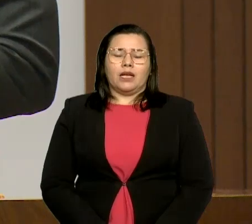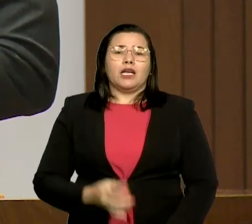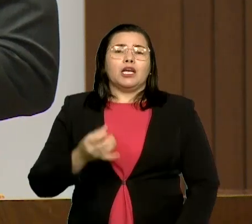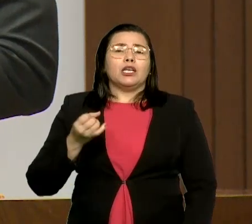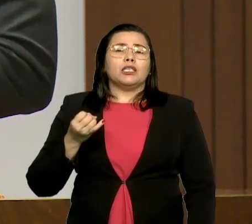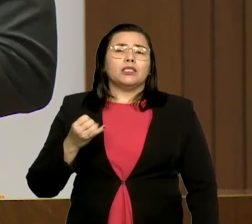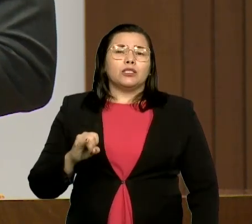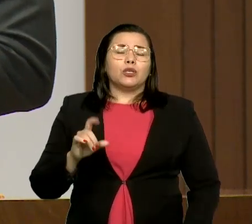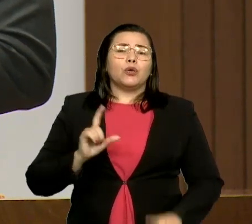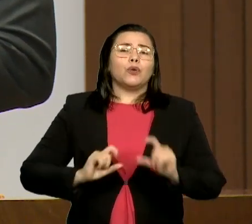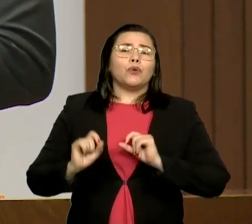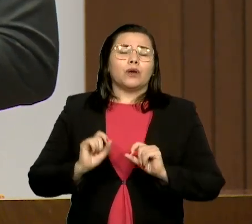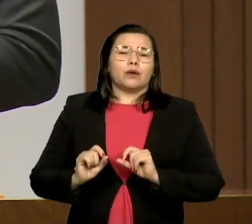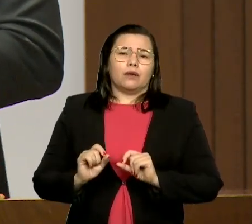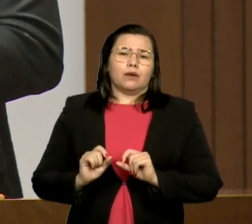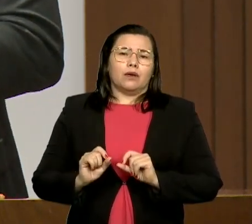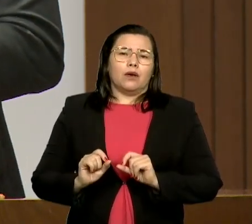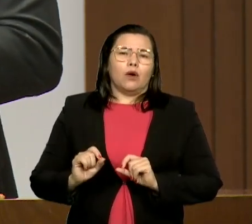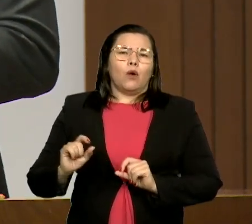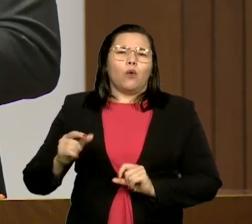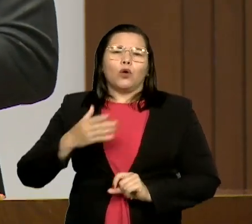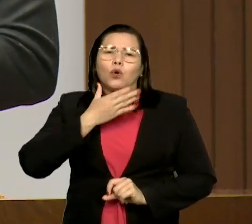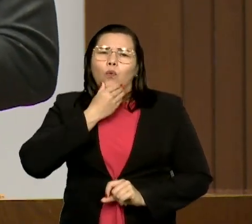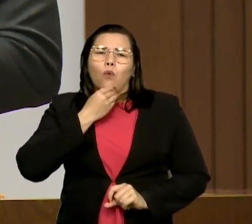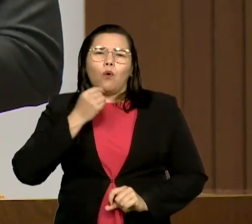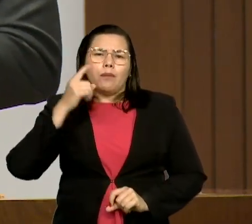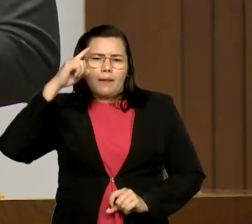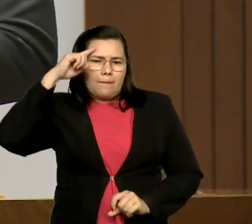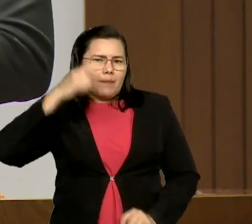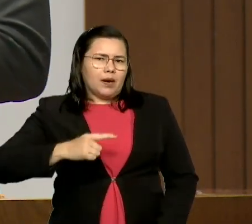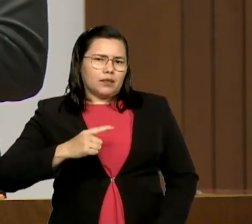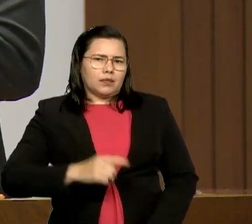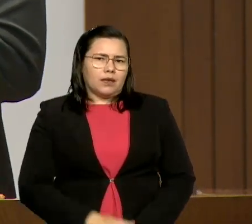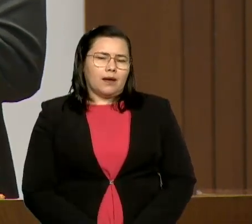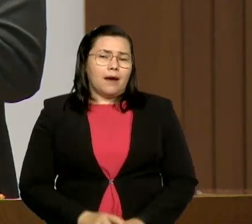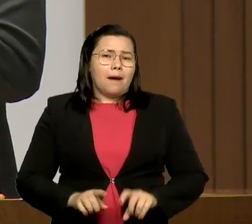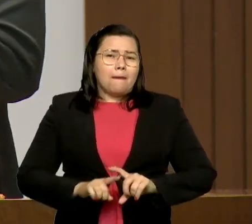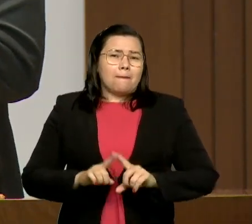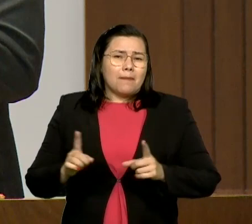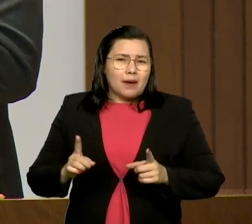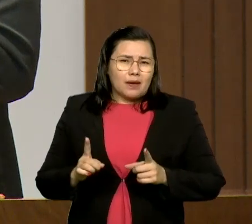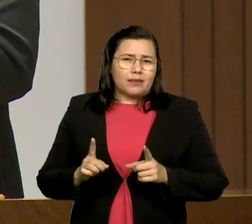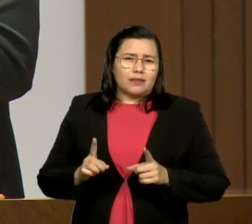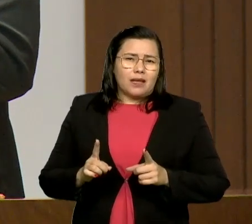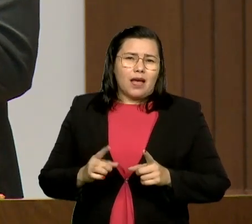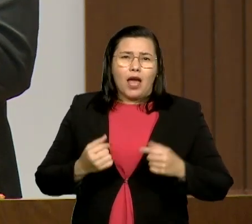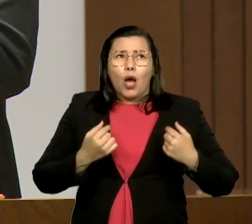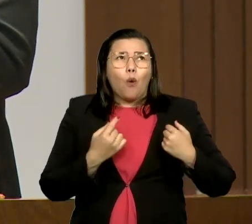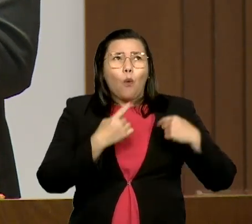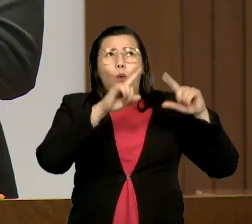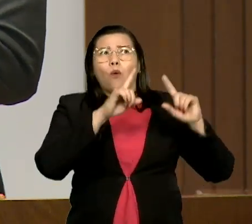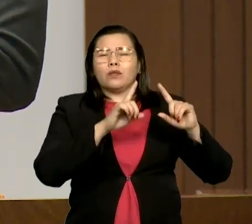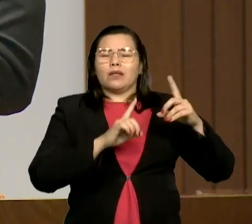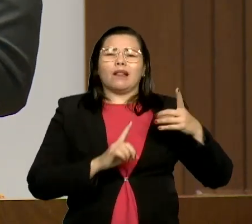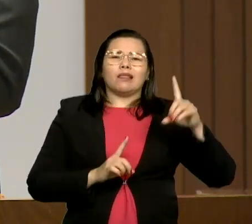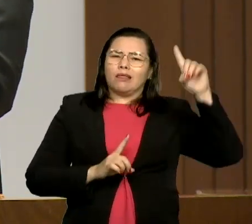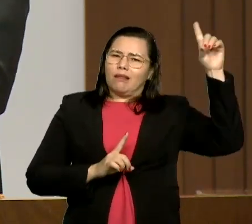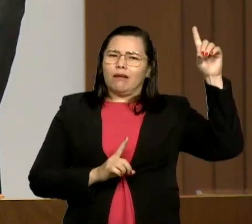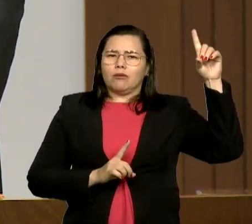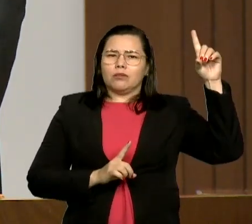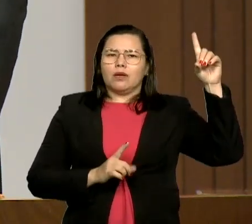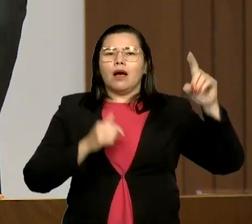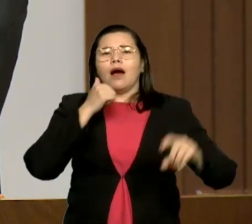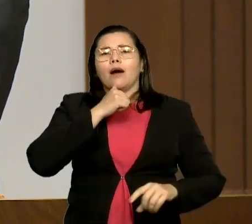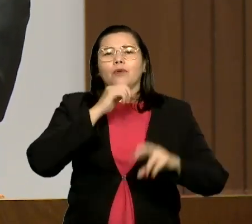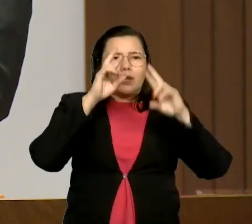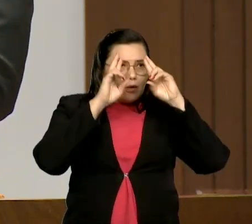ela obedece a Deus. Se o marido a oprime, ela não tem dever nenhum de ser submissa. Isso aí está em